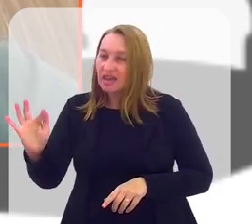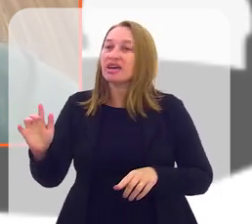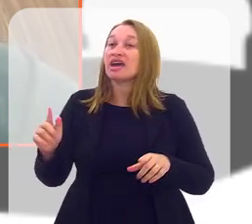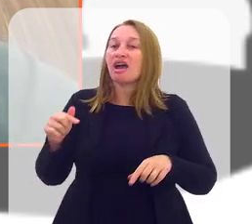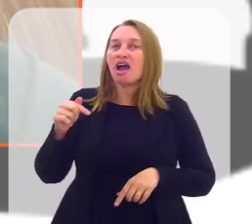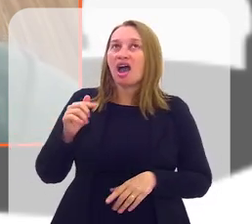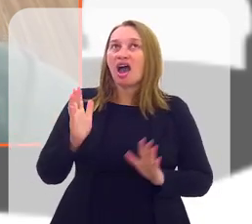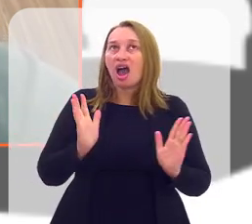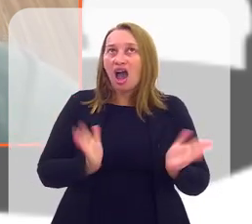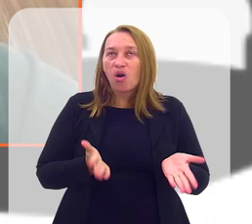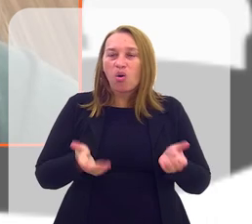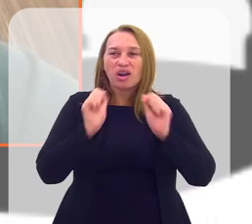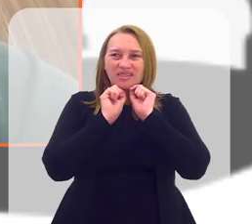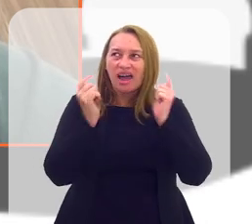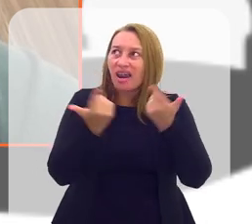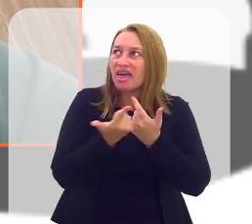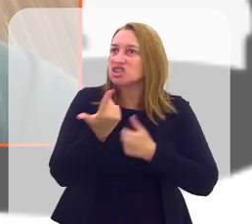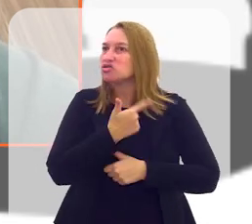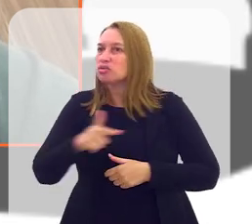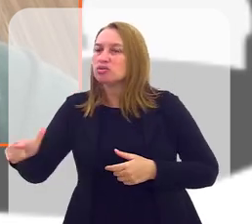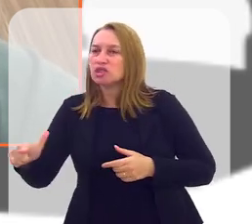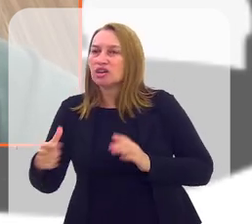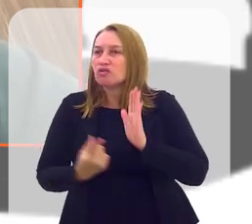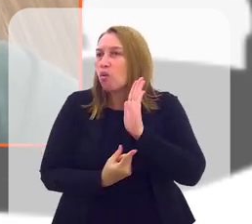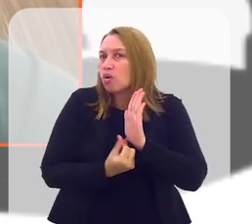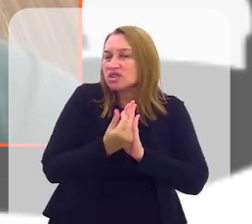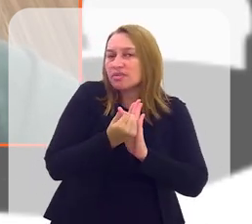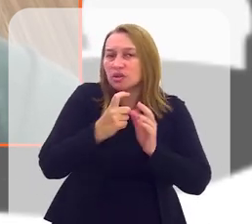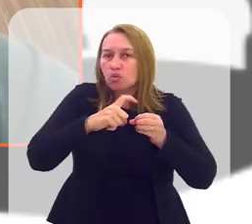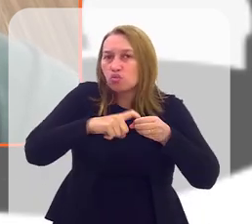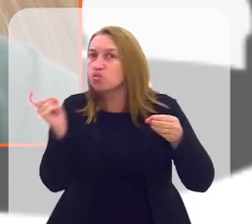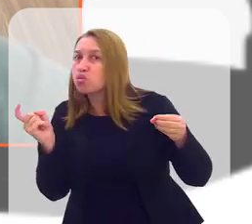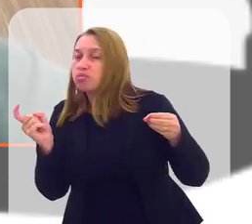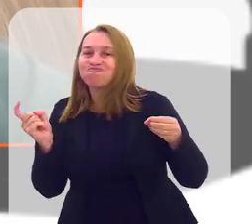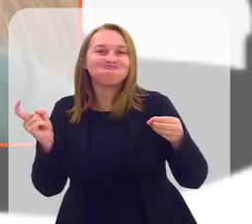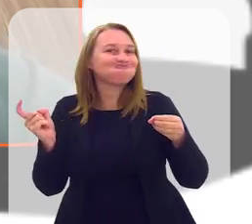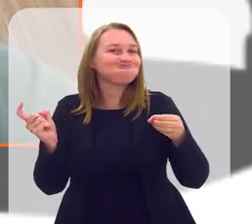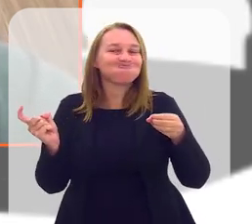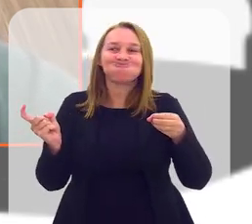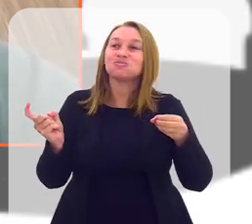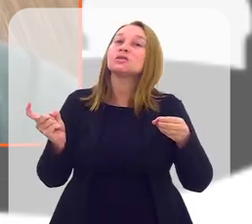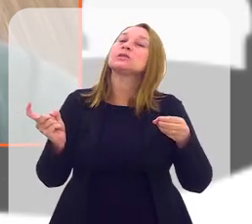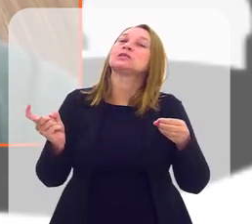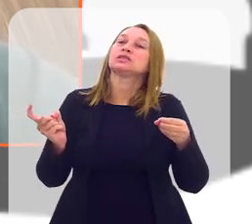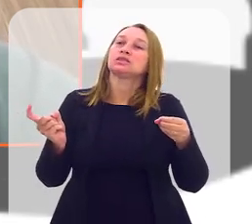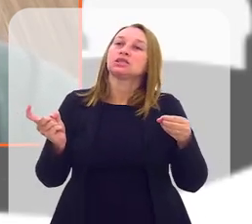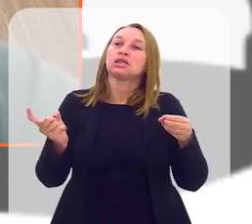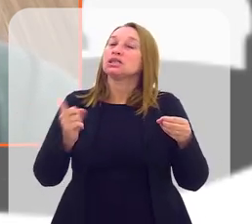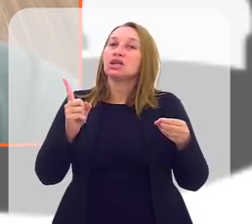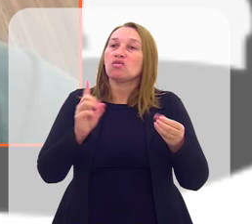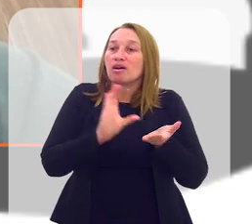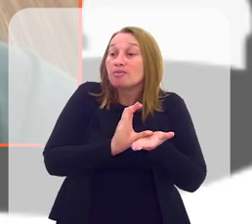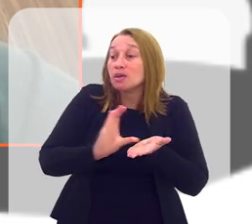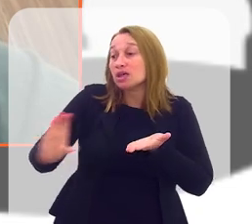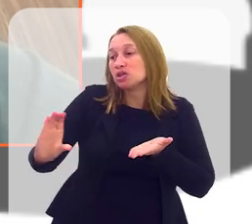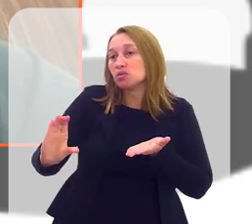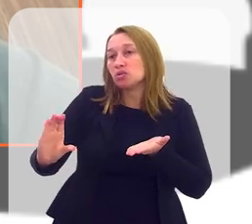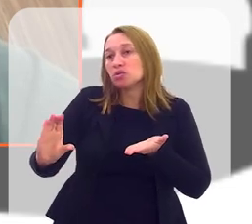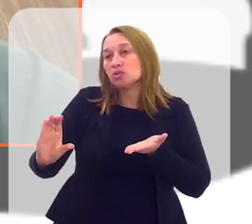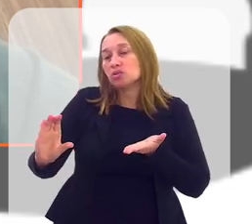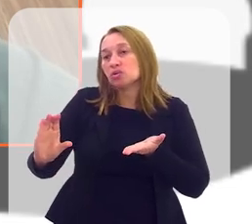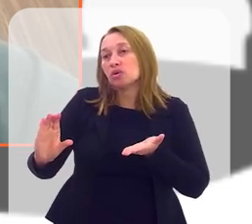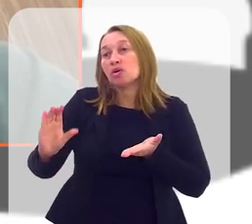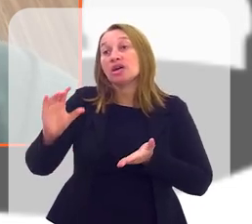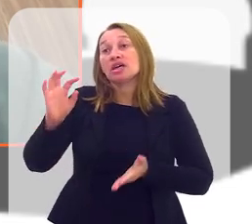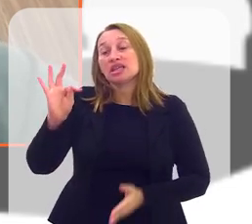ALERJ, ele não teve o seu orçamento desvinculado, ou seja, ele não vai mandar recursos